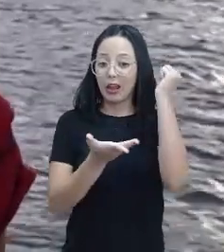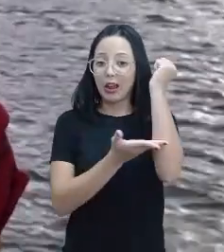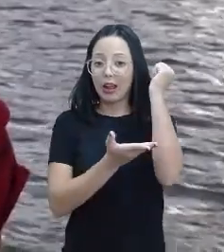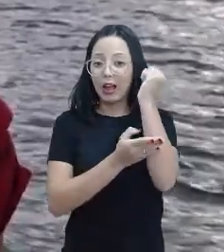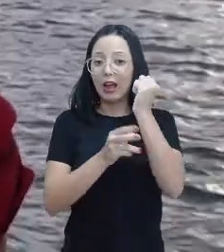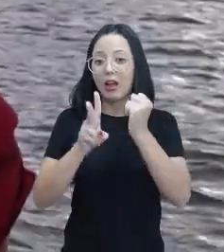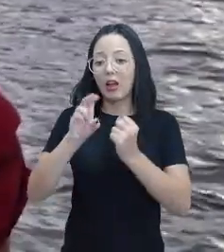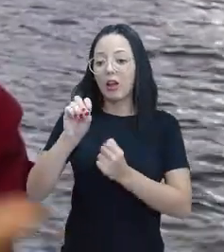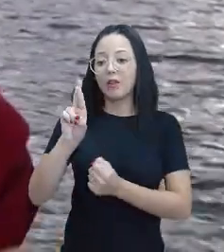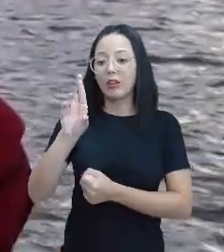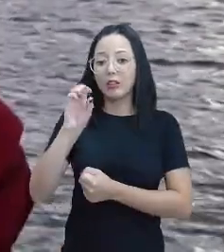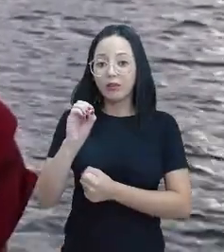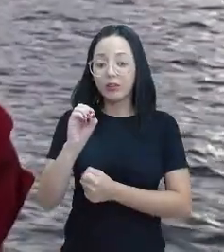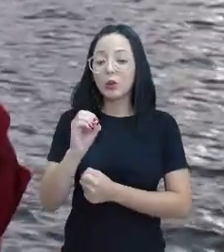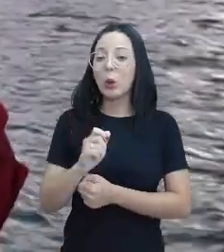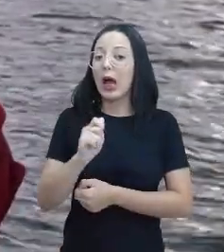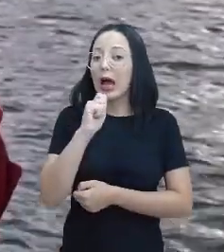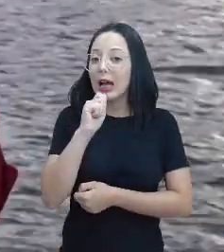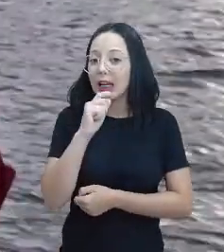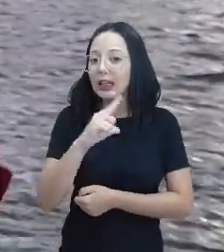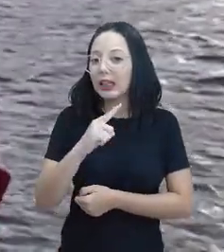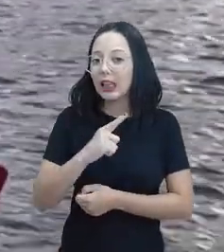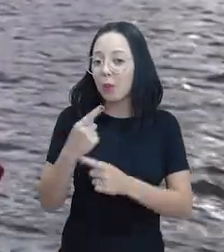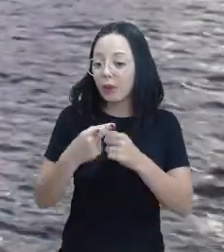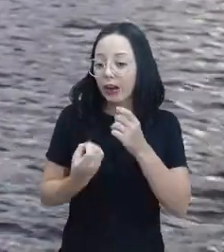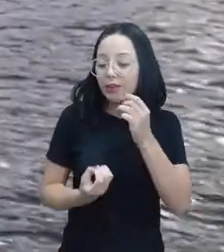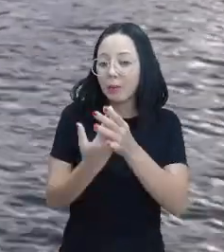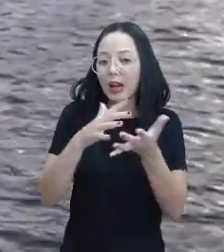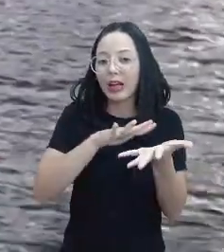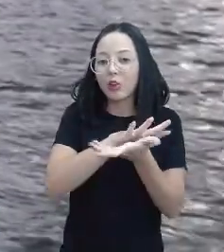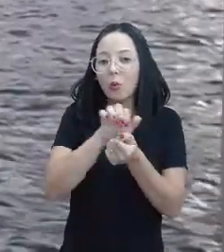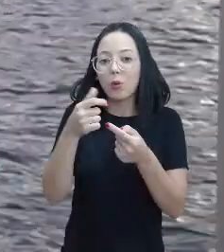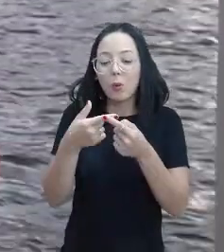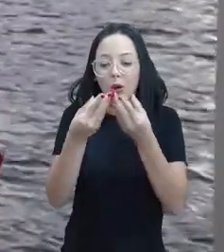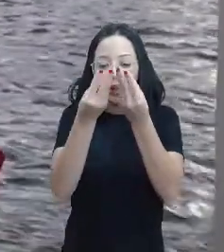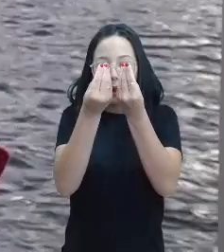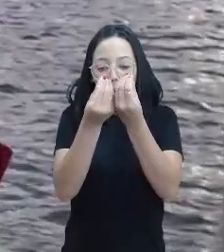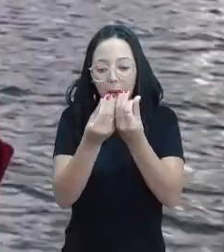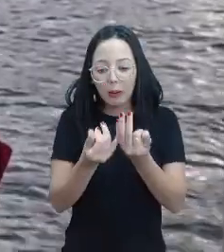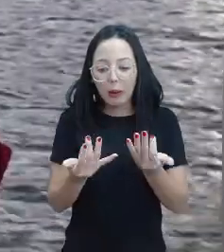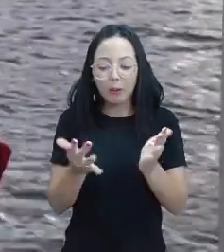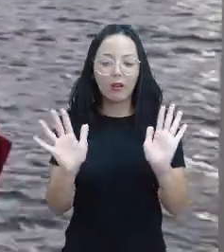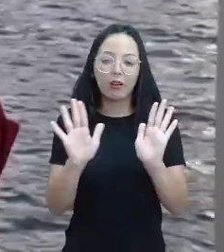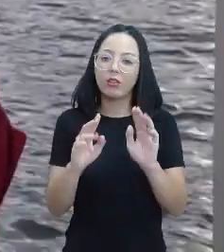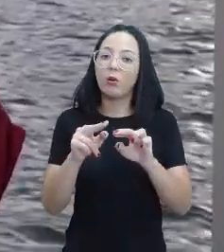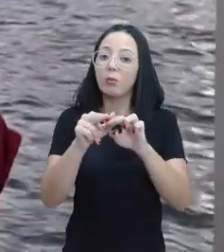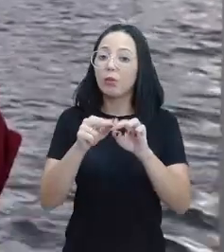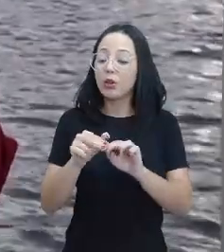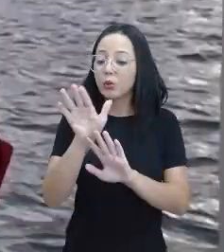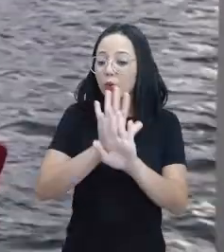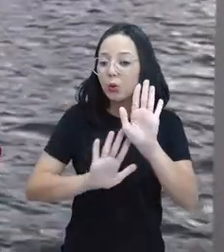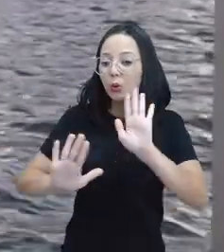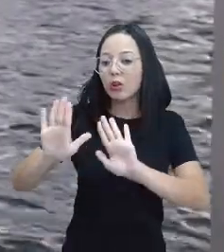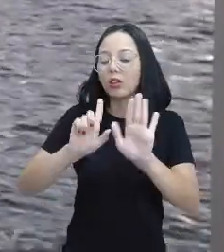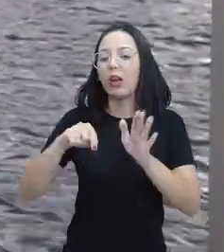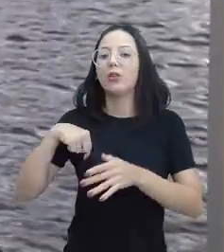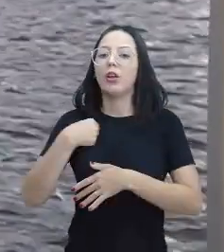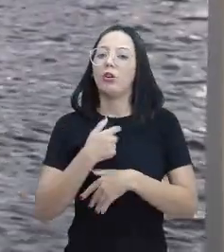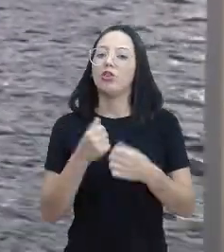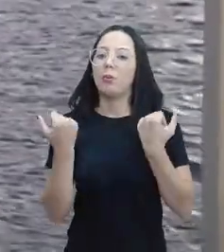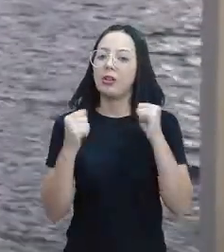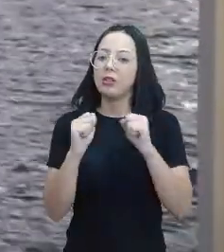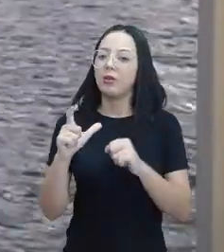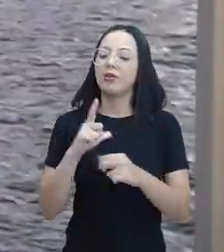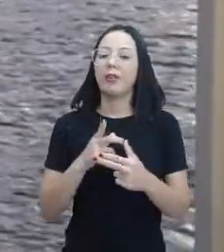que foi fabricada no mundo ainda existe, porque ela não se degradou. Então, é um cuidado enorme que a gente tem que ter para assumir